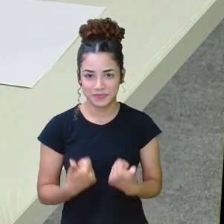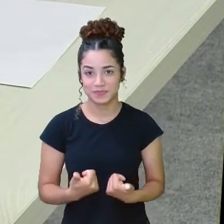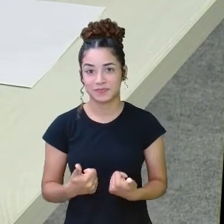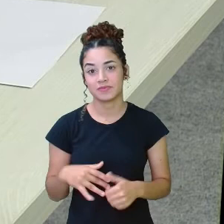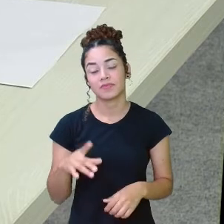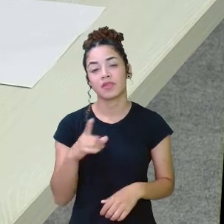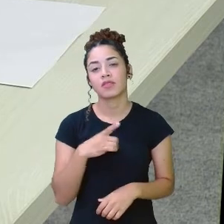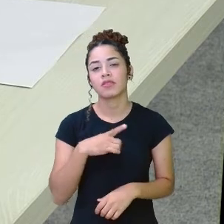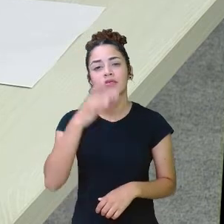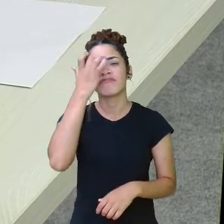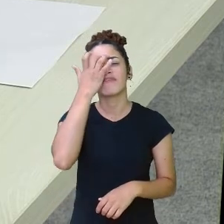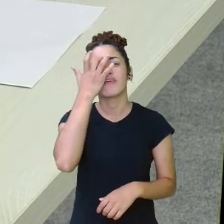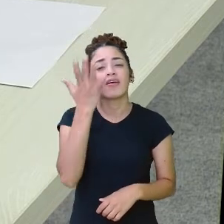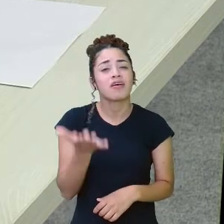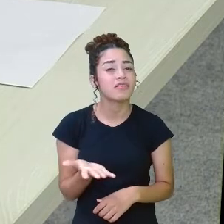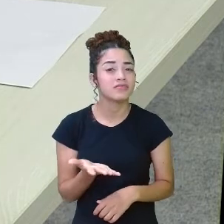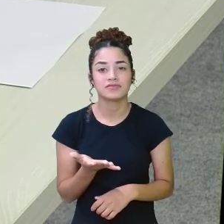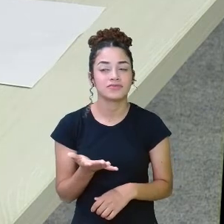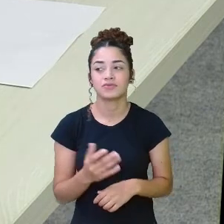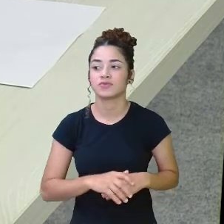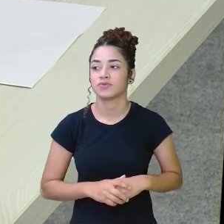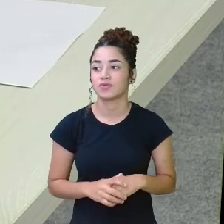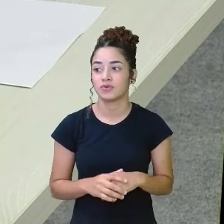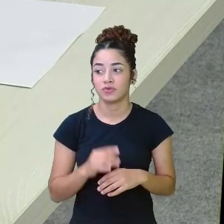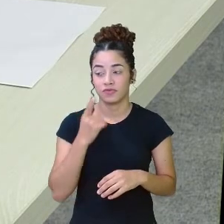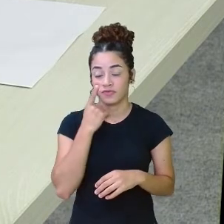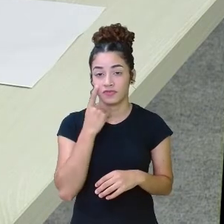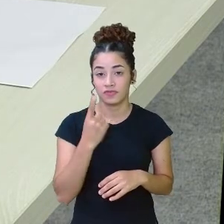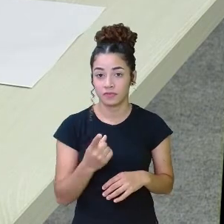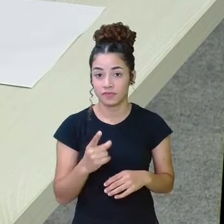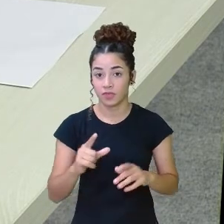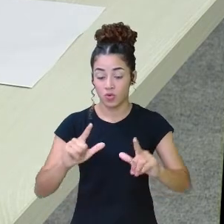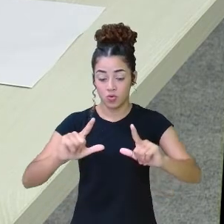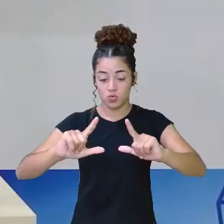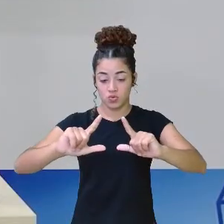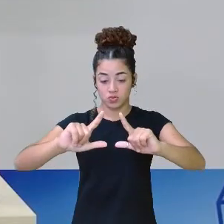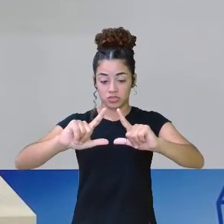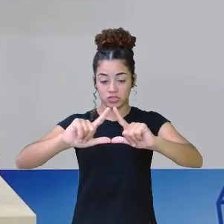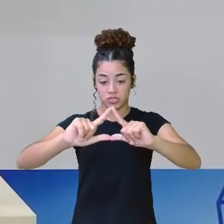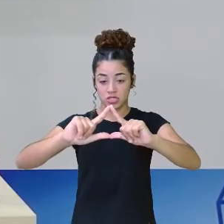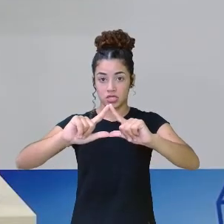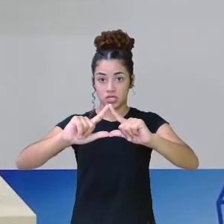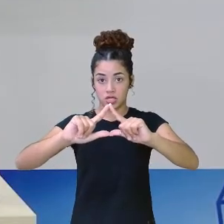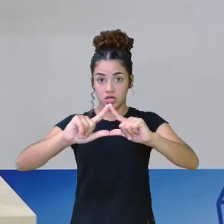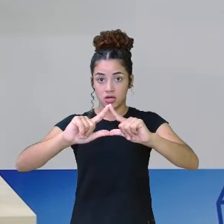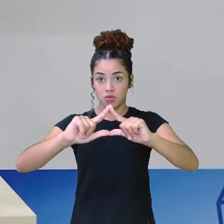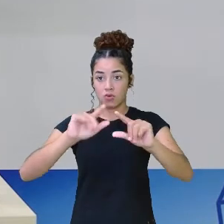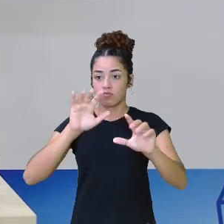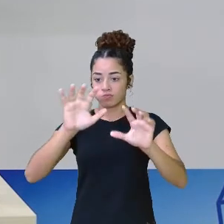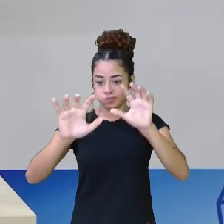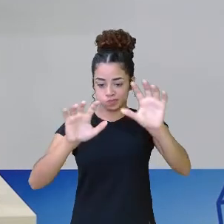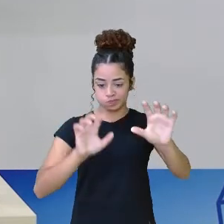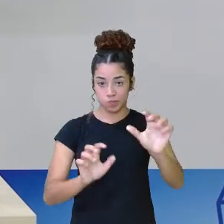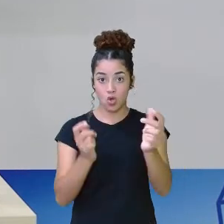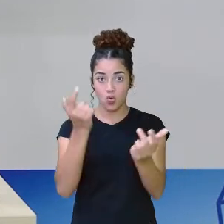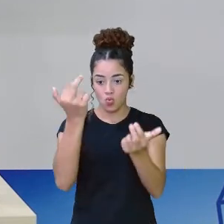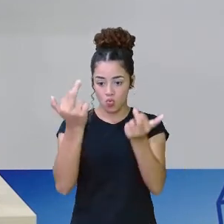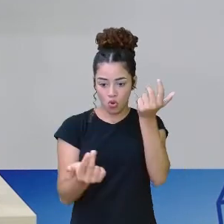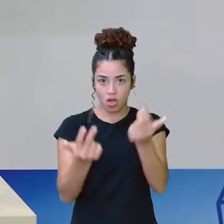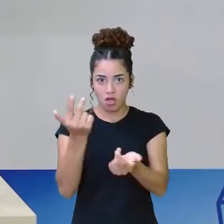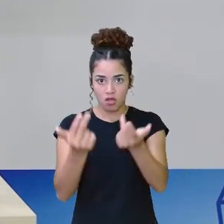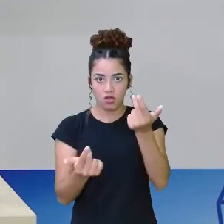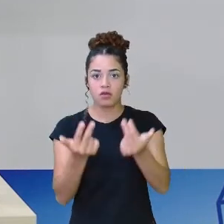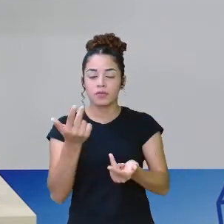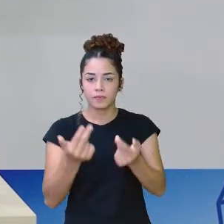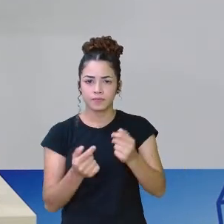aqui fácil demais, ó. Nesse caso, é um triângulo de lados iguais. Meu Deus,